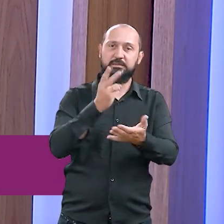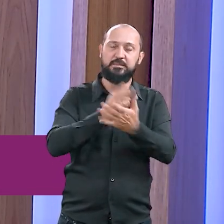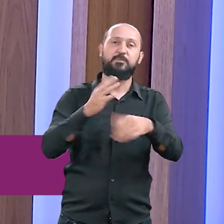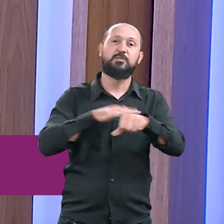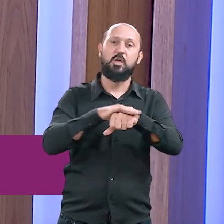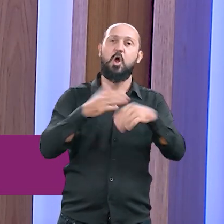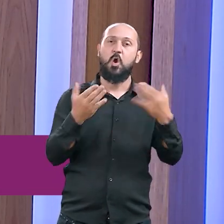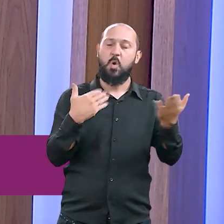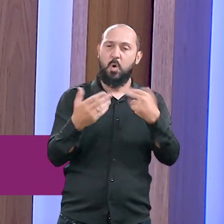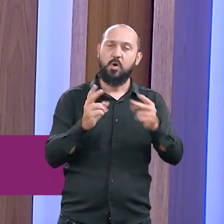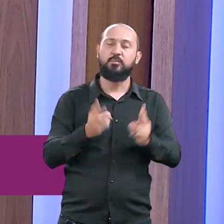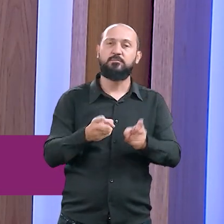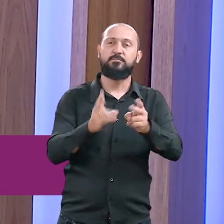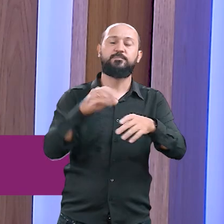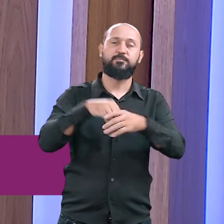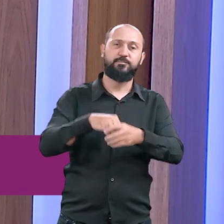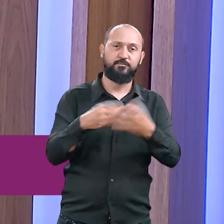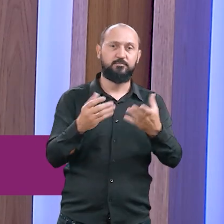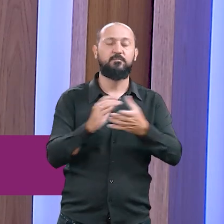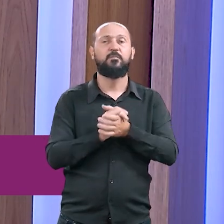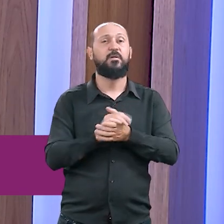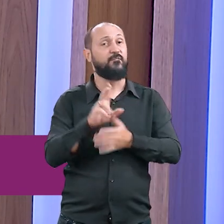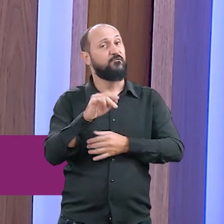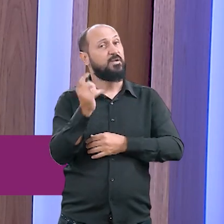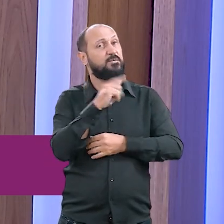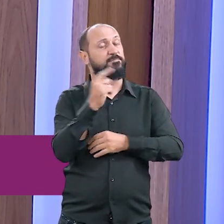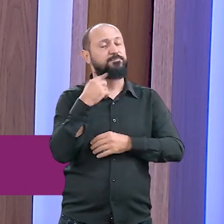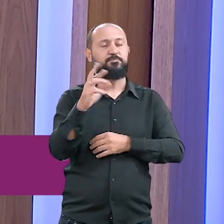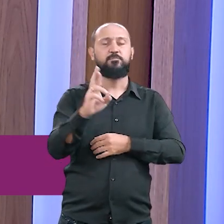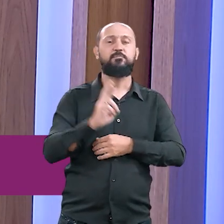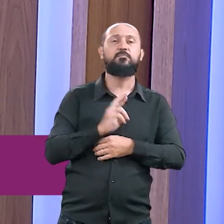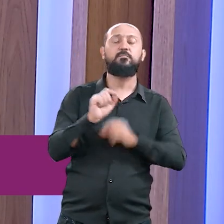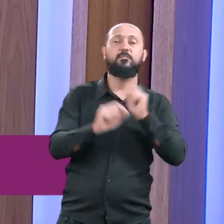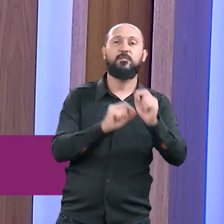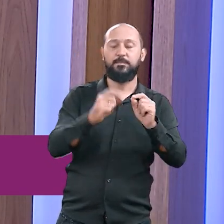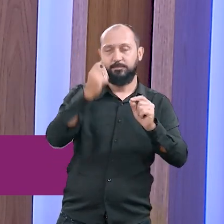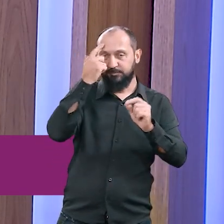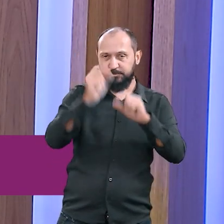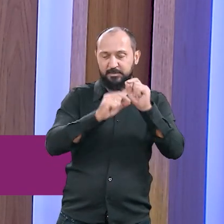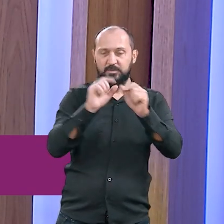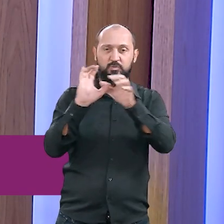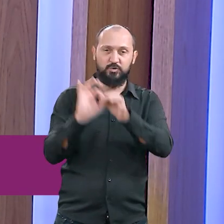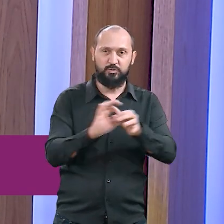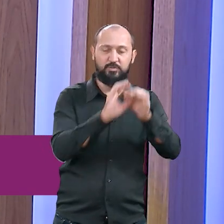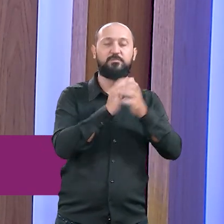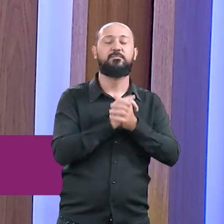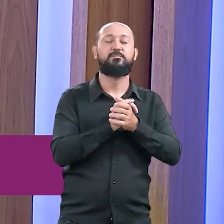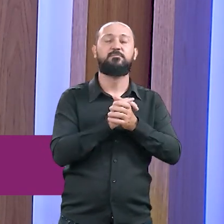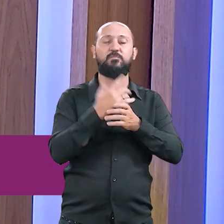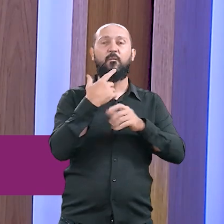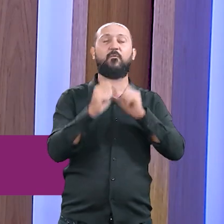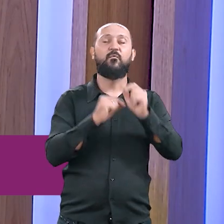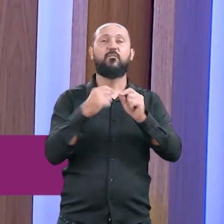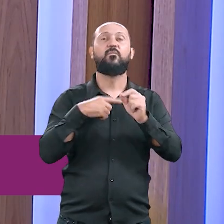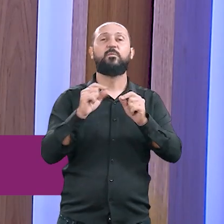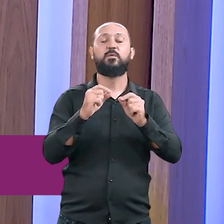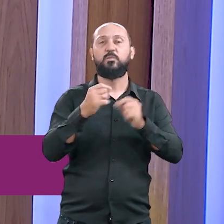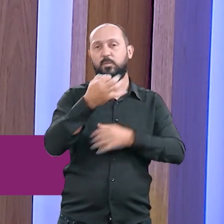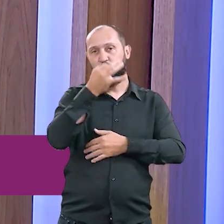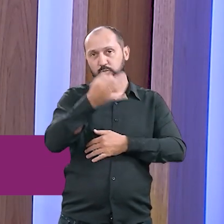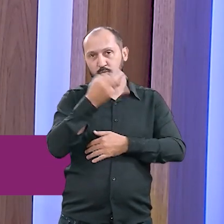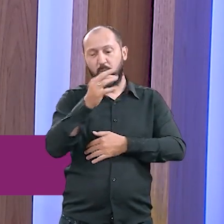aqui na TV Assembleia, eu estou querendo produzir aqui um roteiro para uma entrevista que eu vou fazer sobre inteligência artificial. Dá